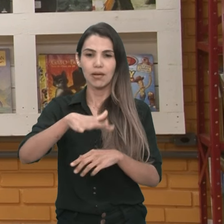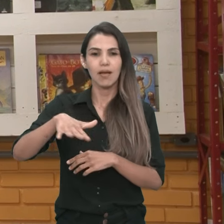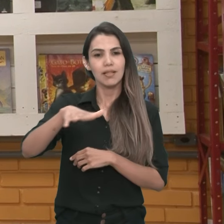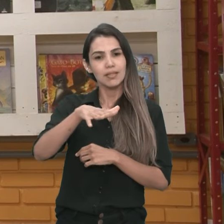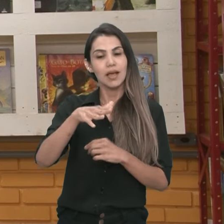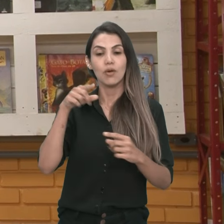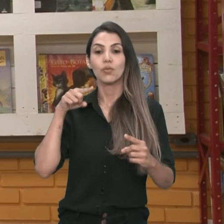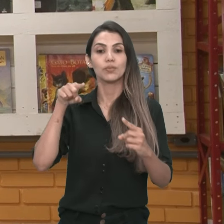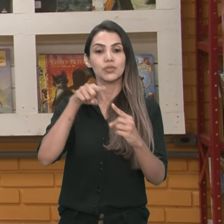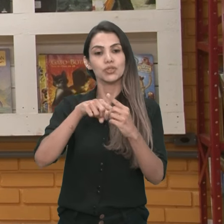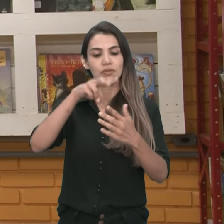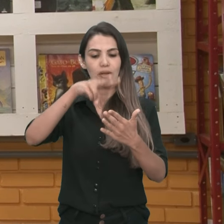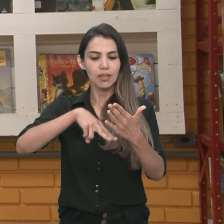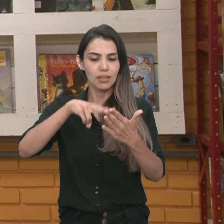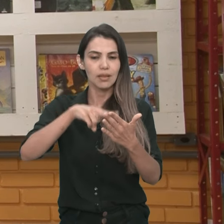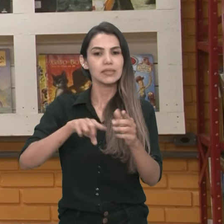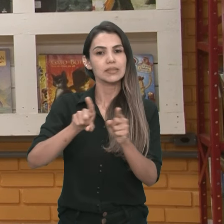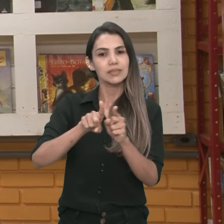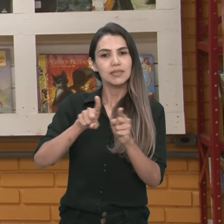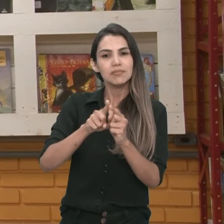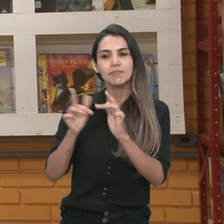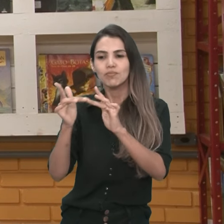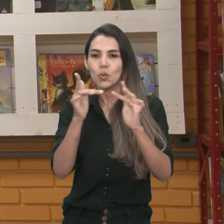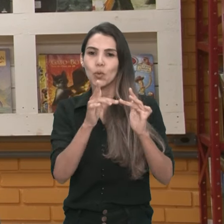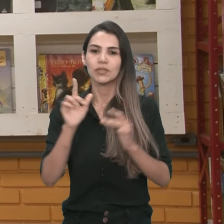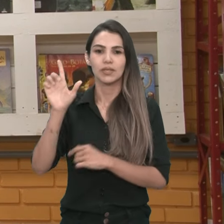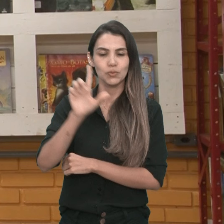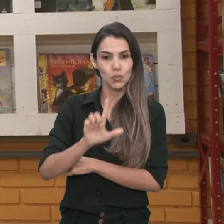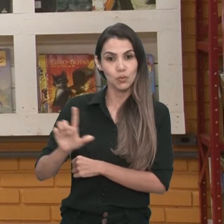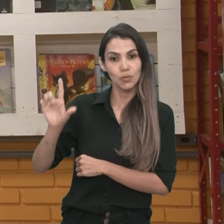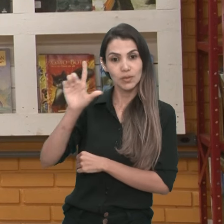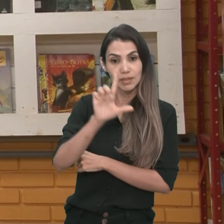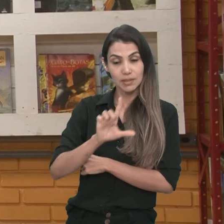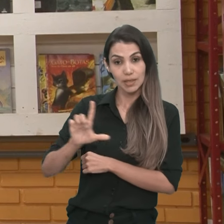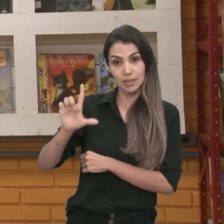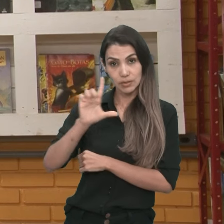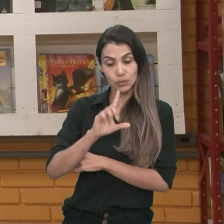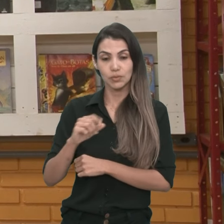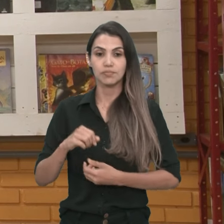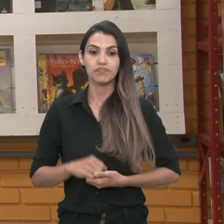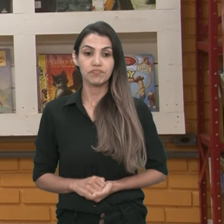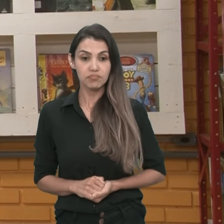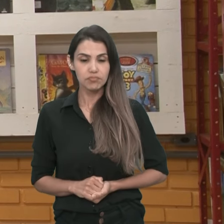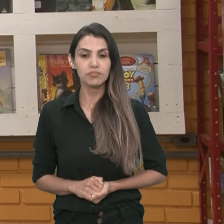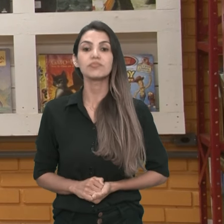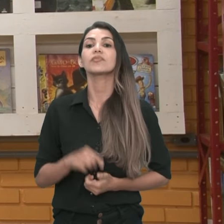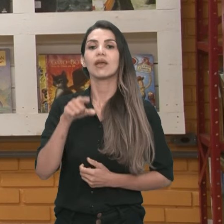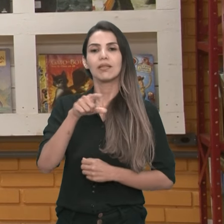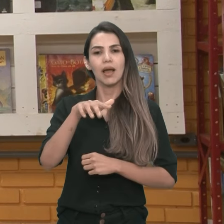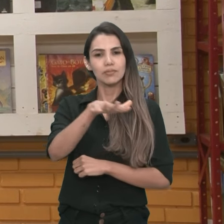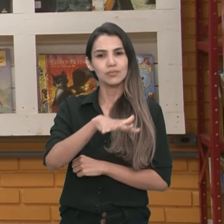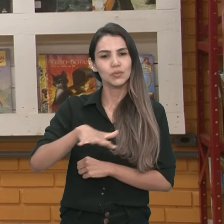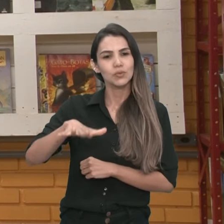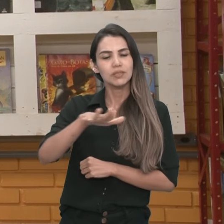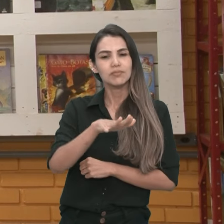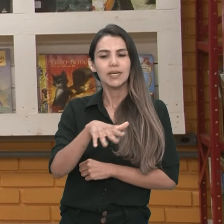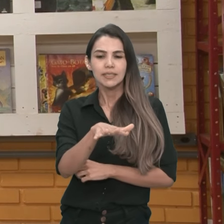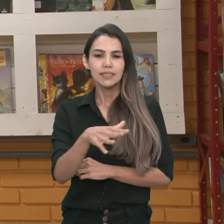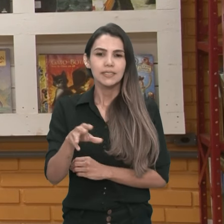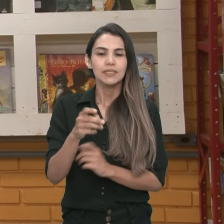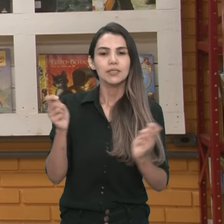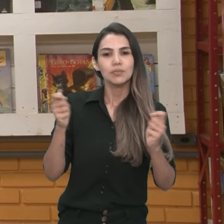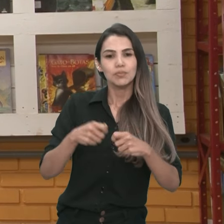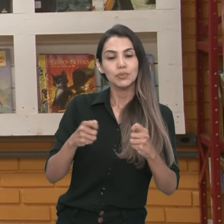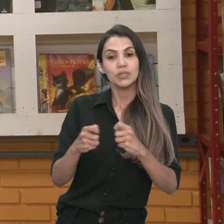leitura e à literatura com iniciativas que vão além da sala de aula o laboratório cria um ambiente propício para o